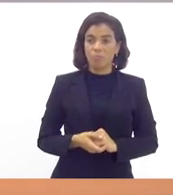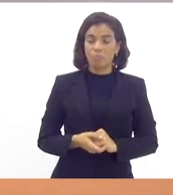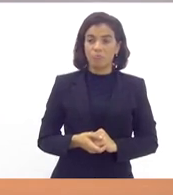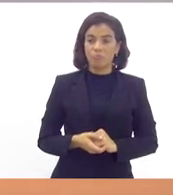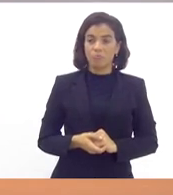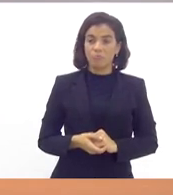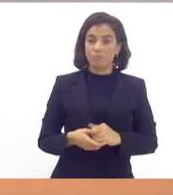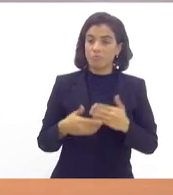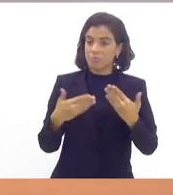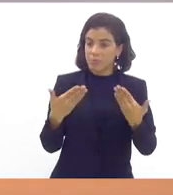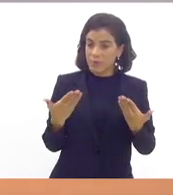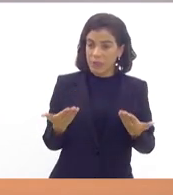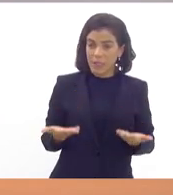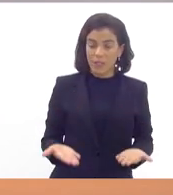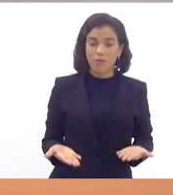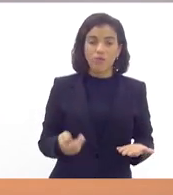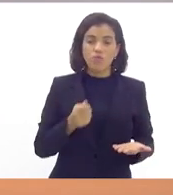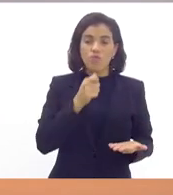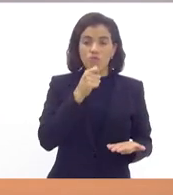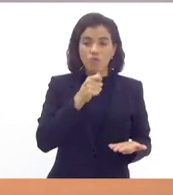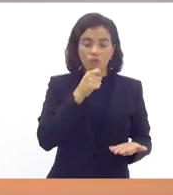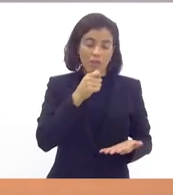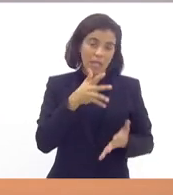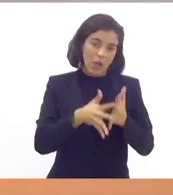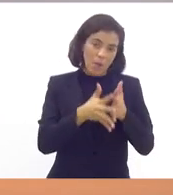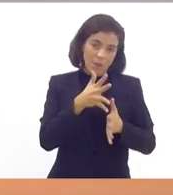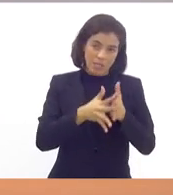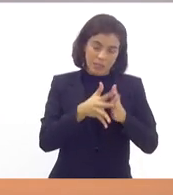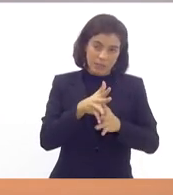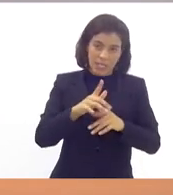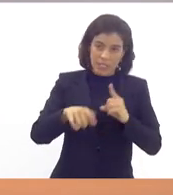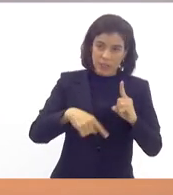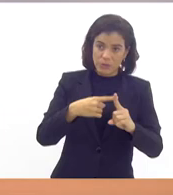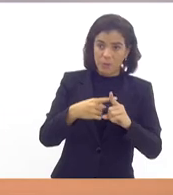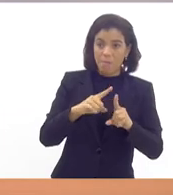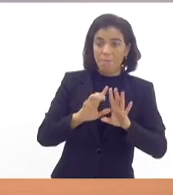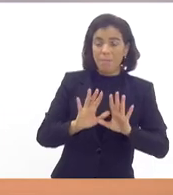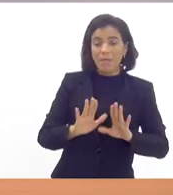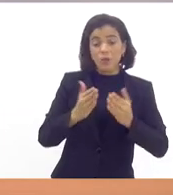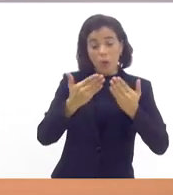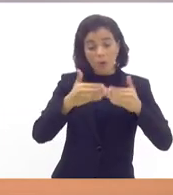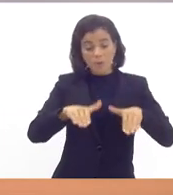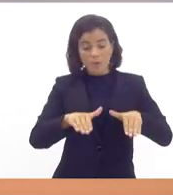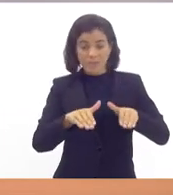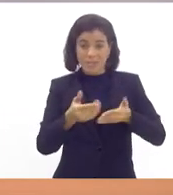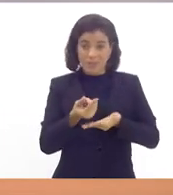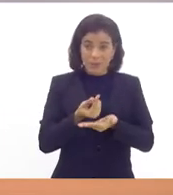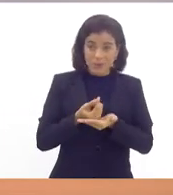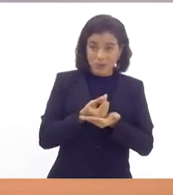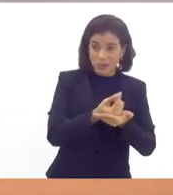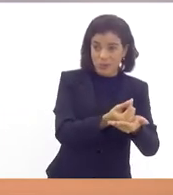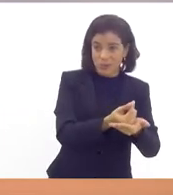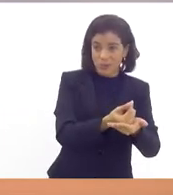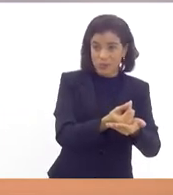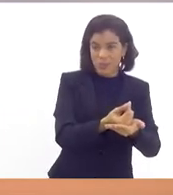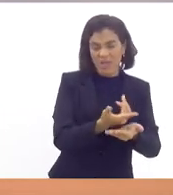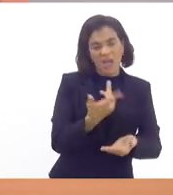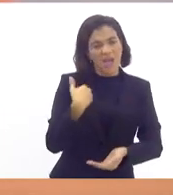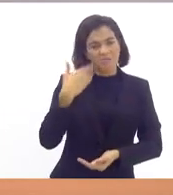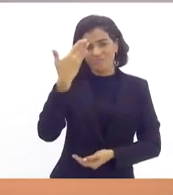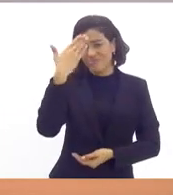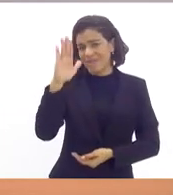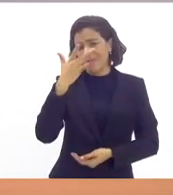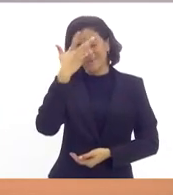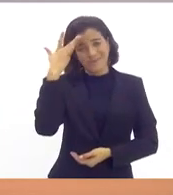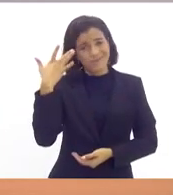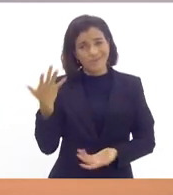Então, é isso, não vai ter essa complexidade adicional. Questão de compensação de créditos, sei lá, pessoal, eu não sou...